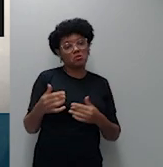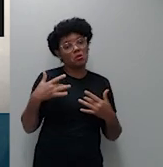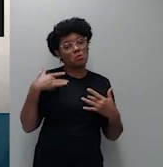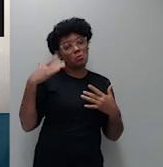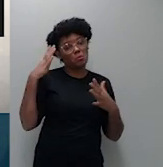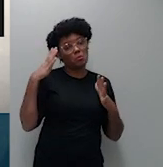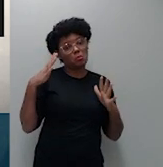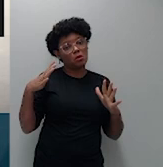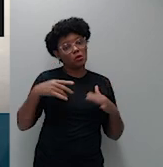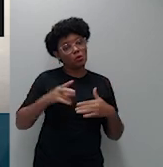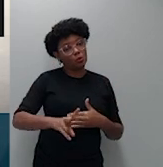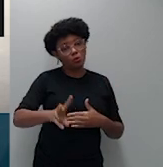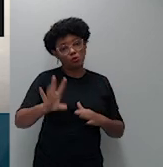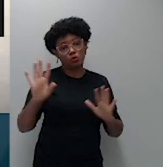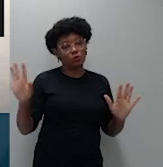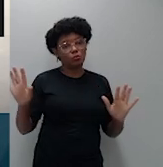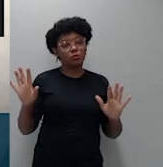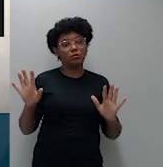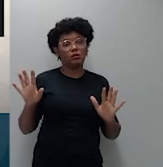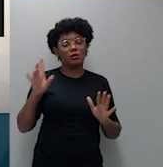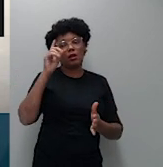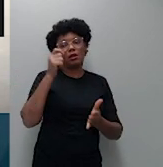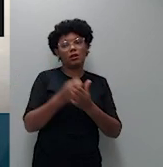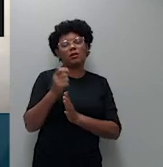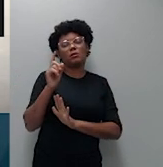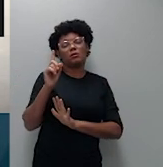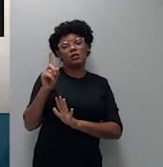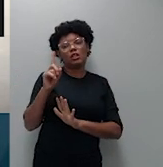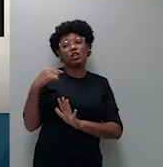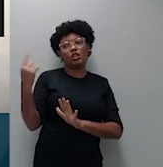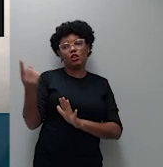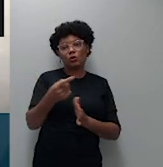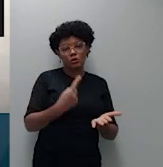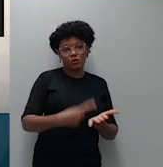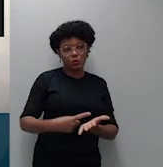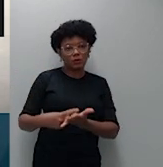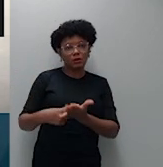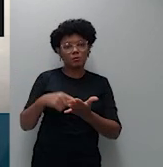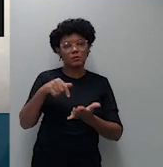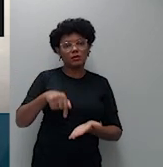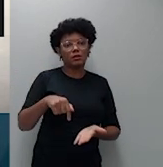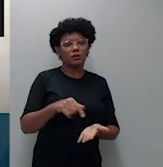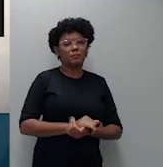conseguindo a monocrática eu tô conseguindo aquilo que nós combinamos aqui e